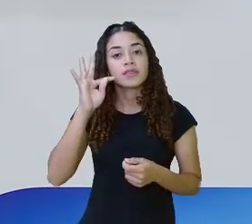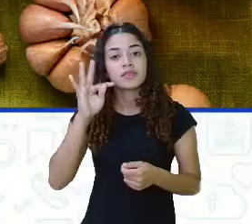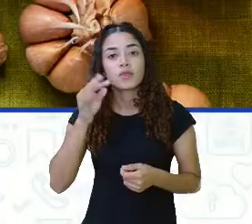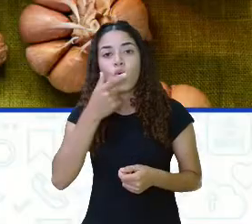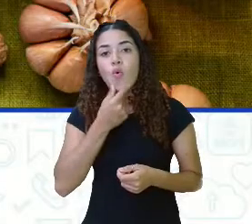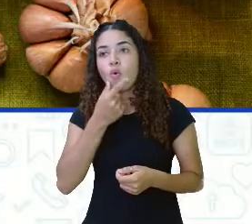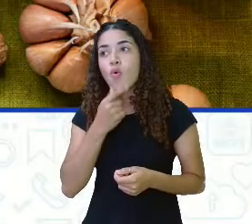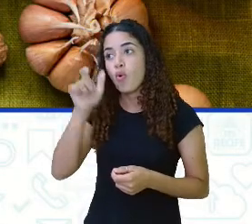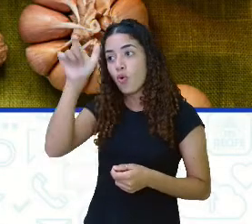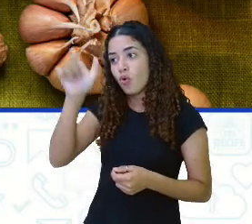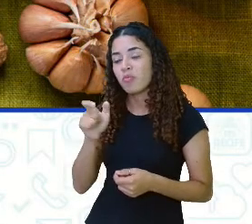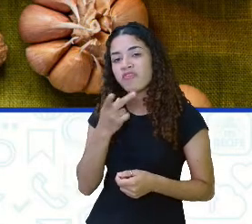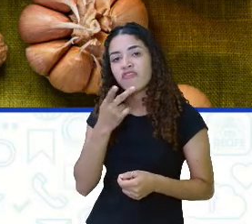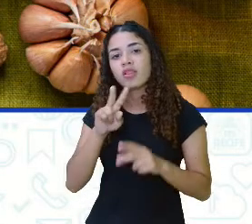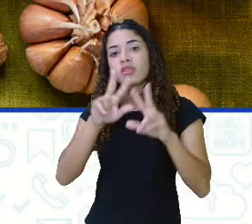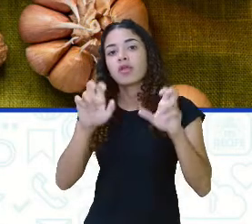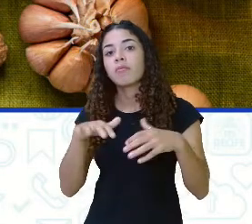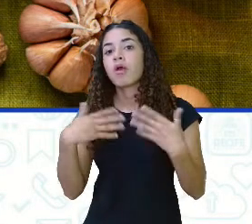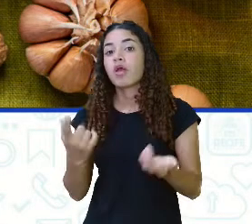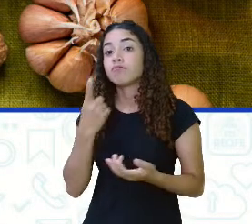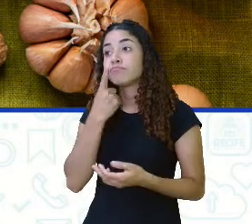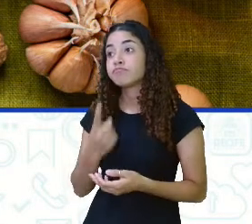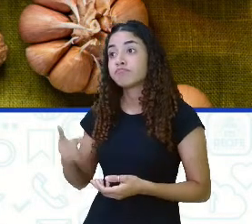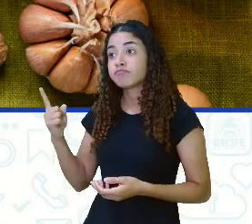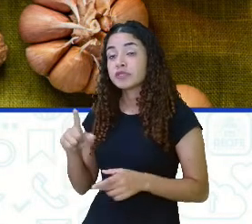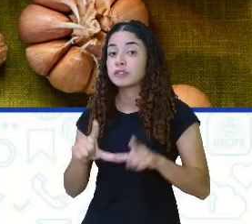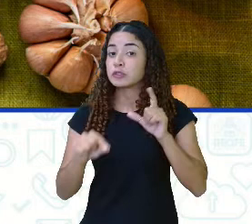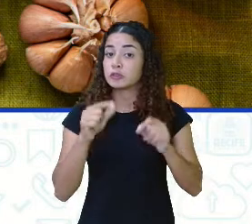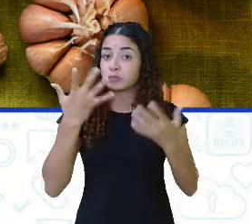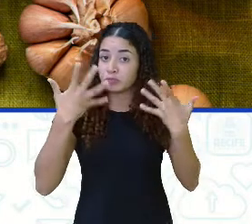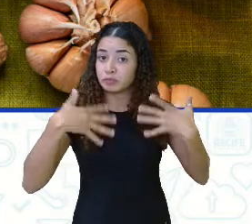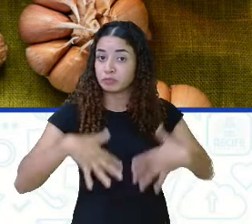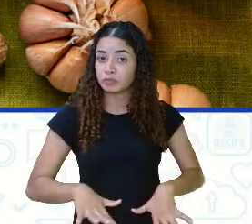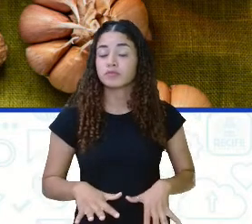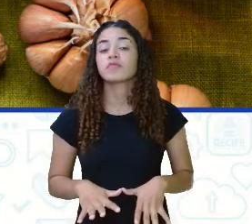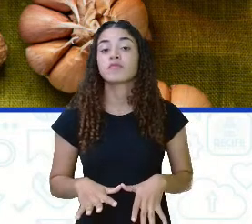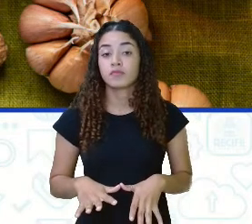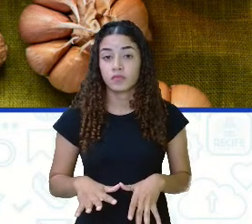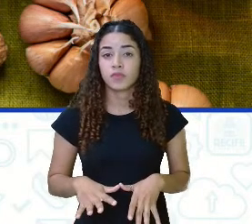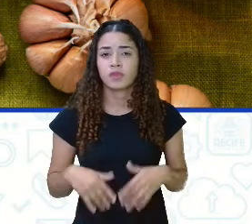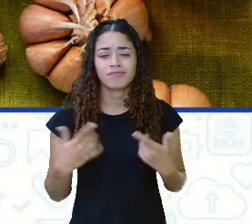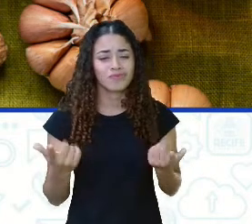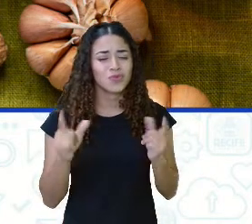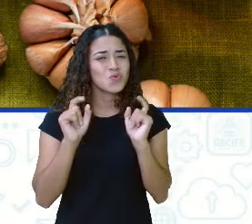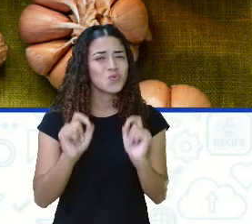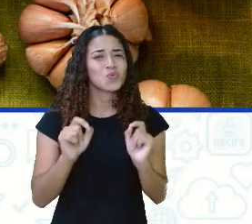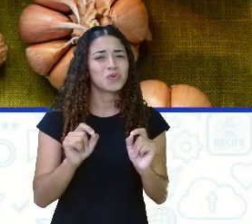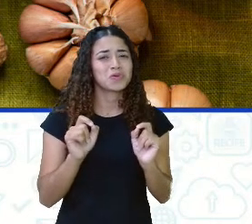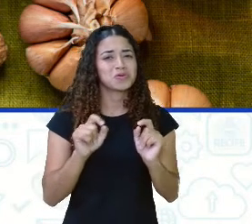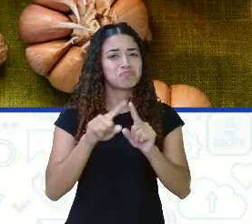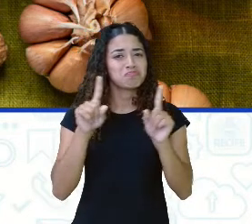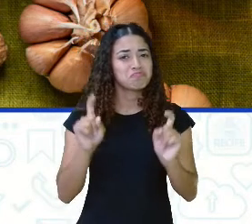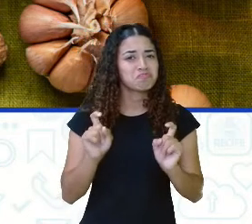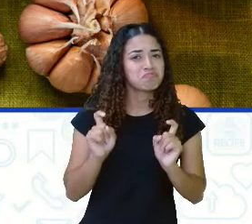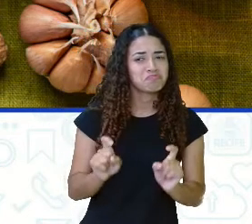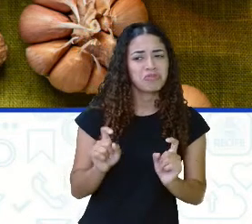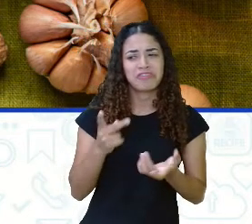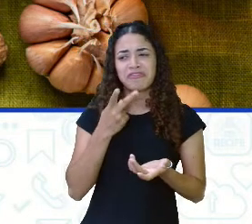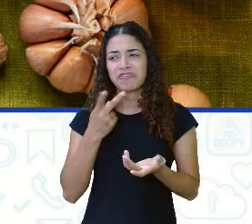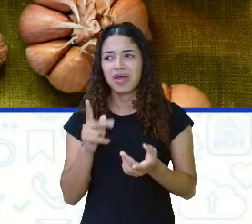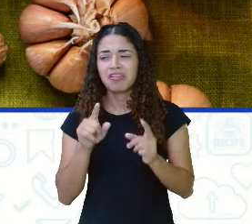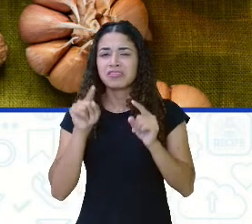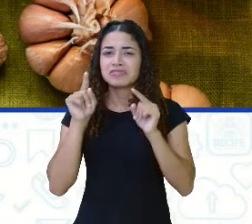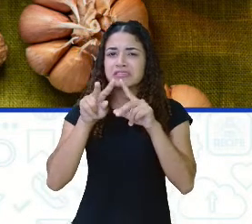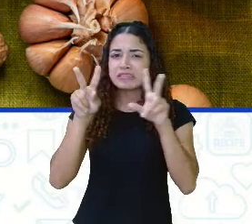de seleção natural. Então, a seleção natural é o que é isso, né? O que ele quis dizer com seleção